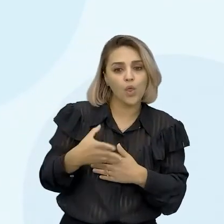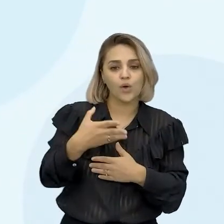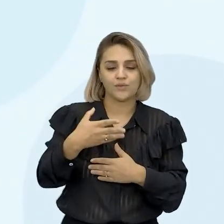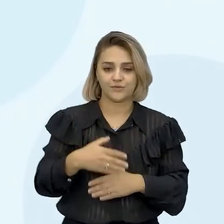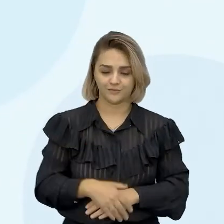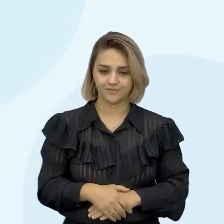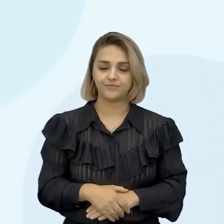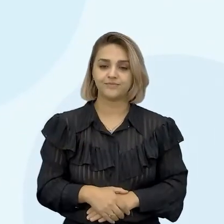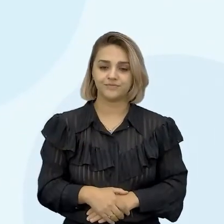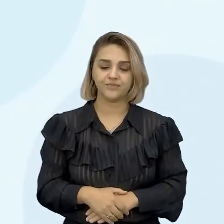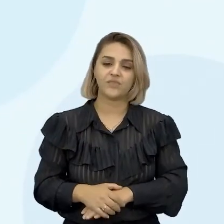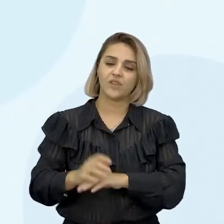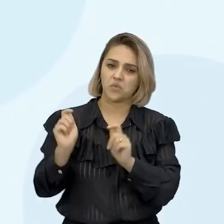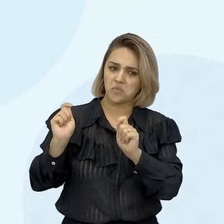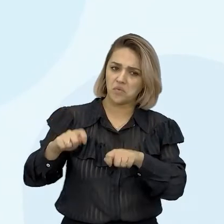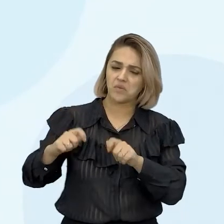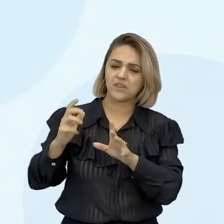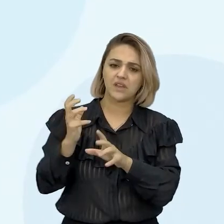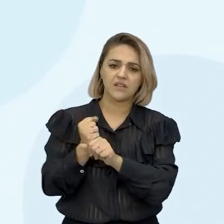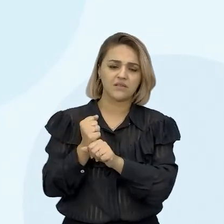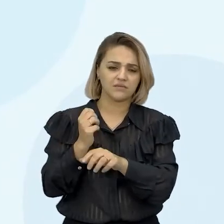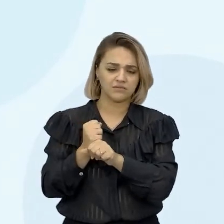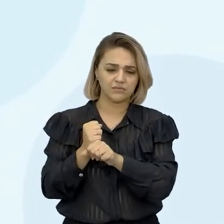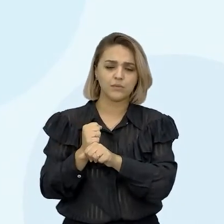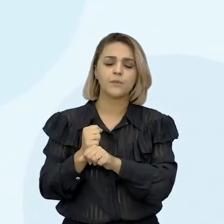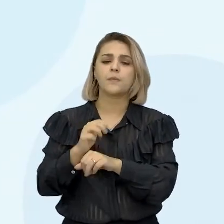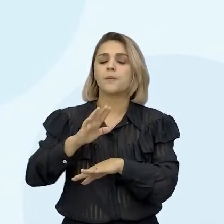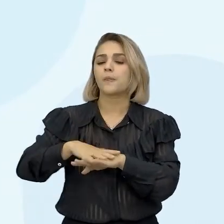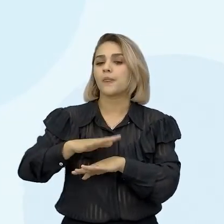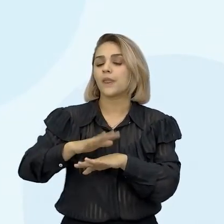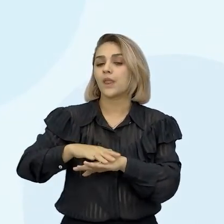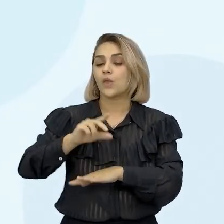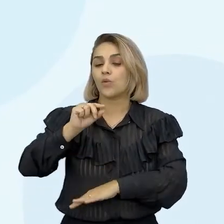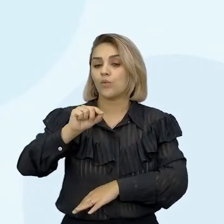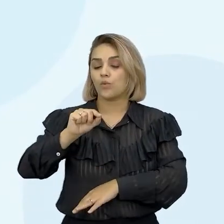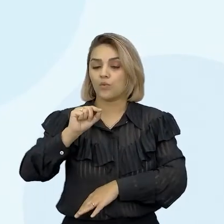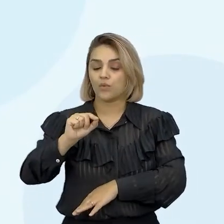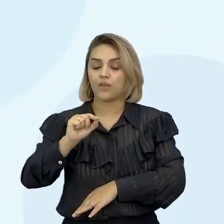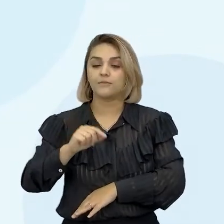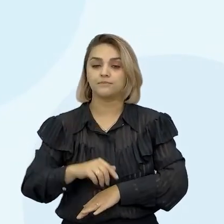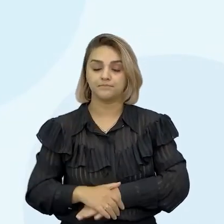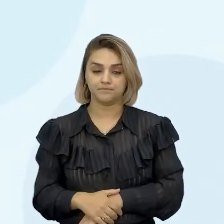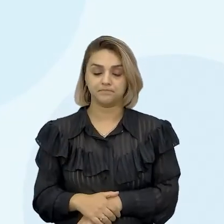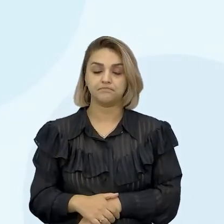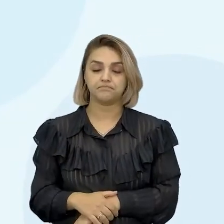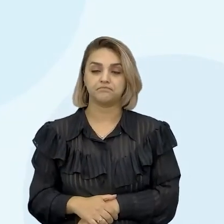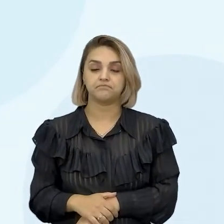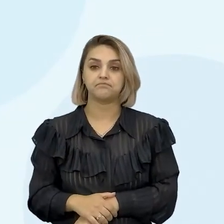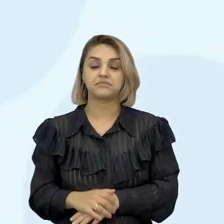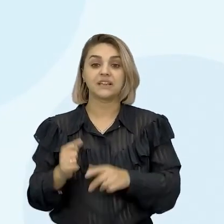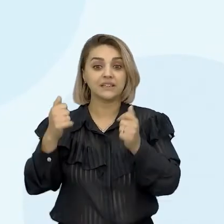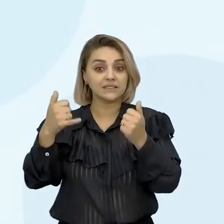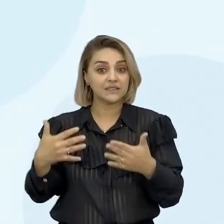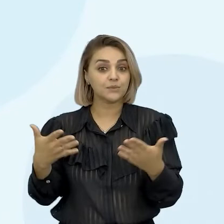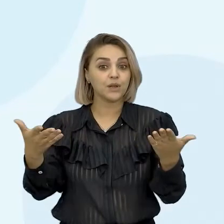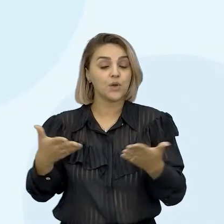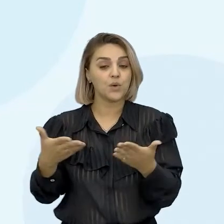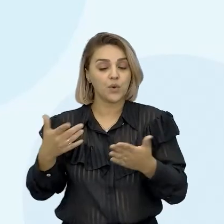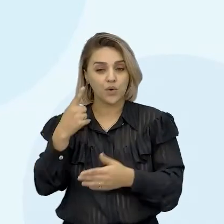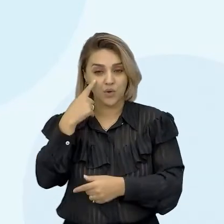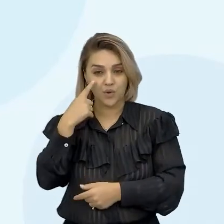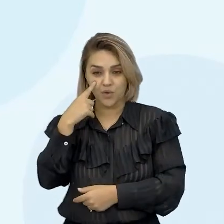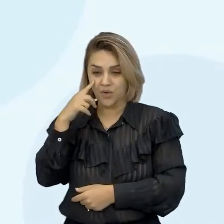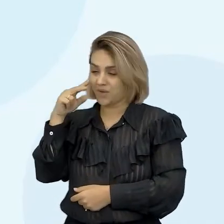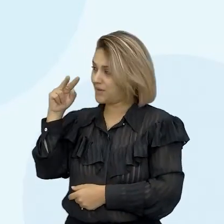forma linha de se calcular que tem a ver com que a gente tá falando hoje olha que bonito